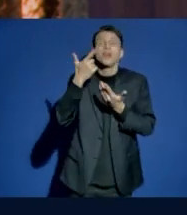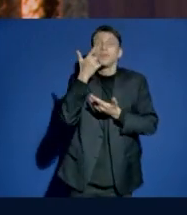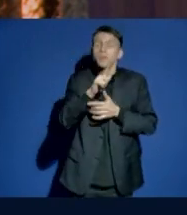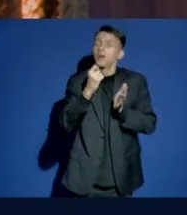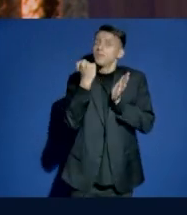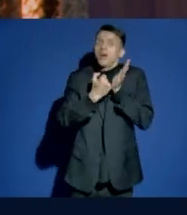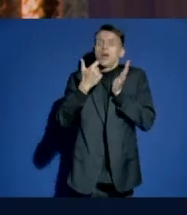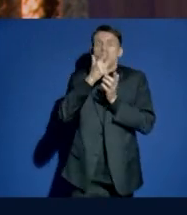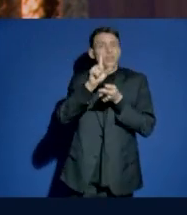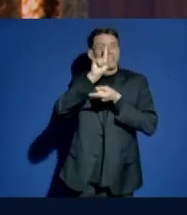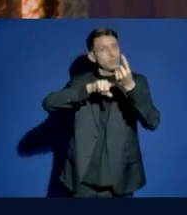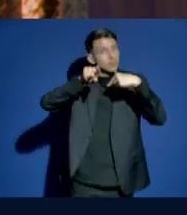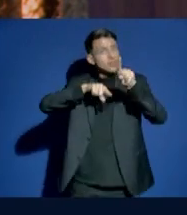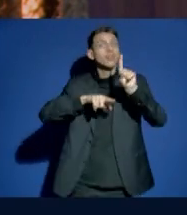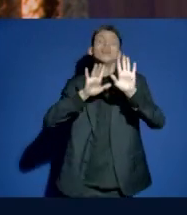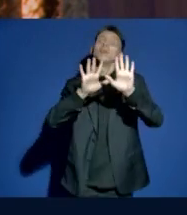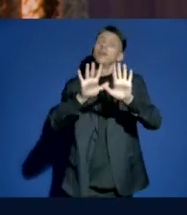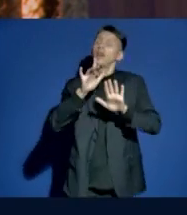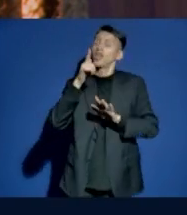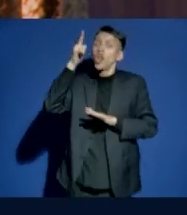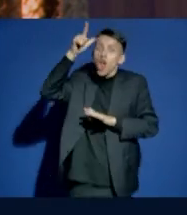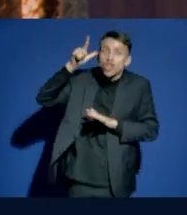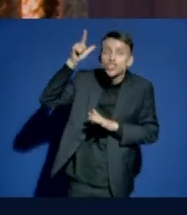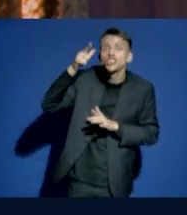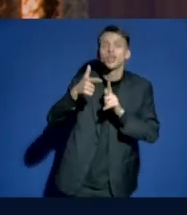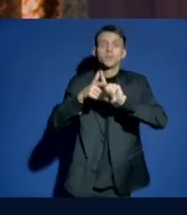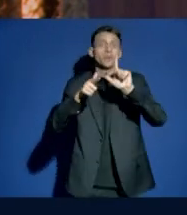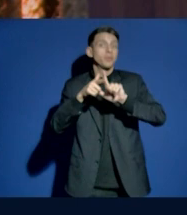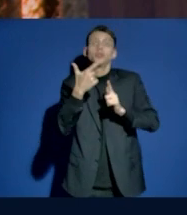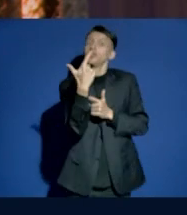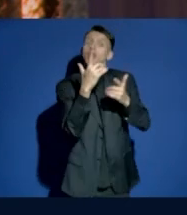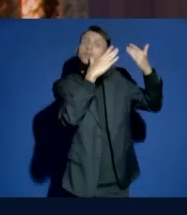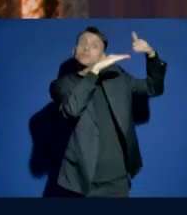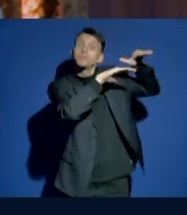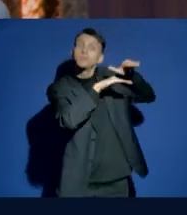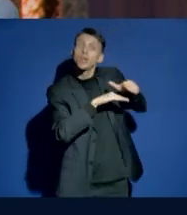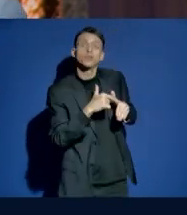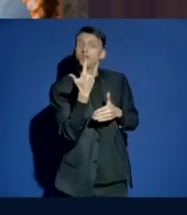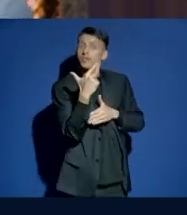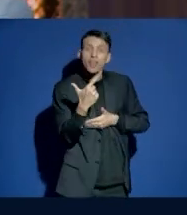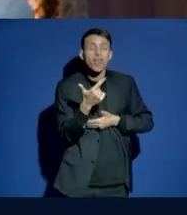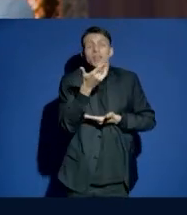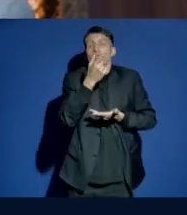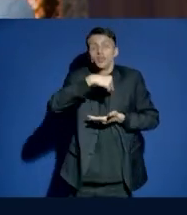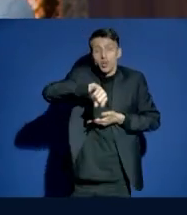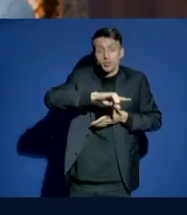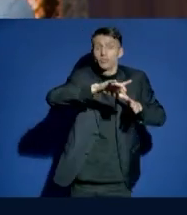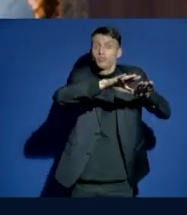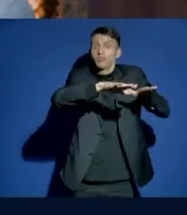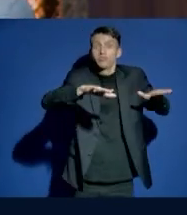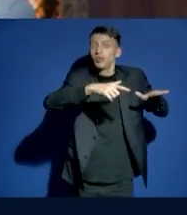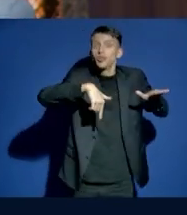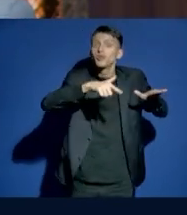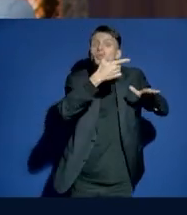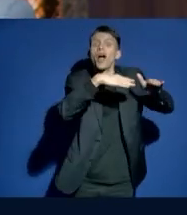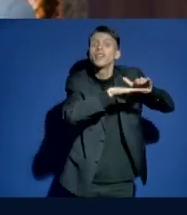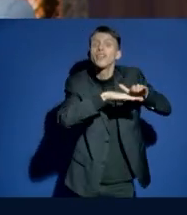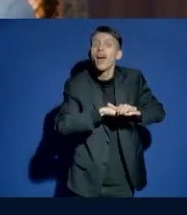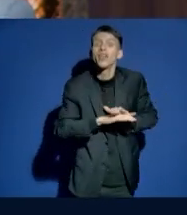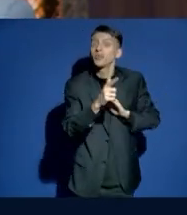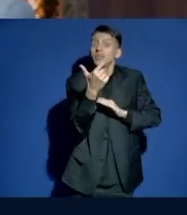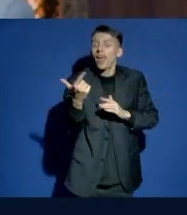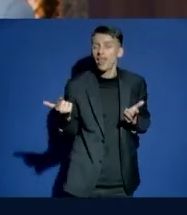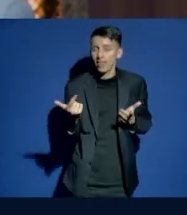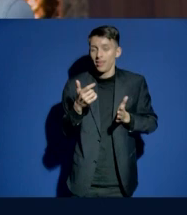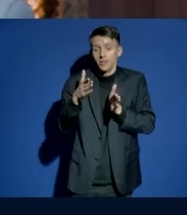marca Mas vamos ter um grande problema de logística não temos armazenamentos os portos não suporta as ferrovias não existem